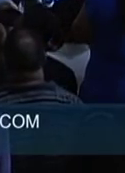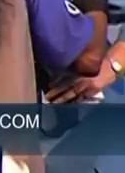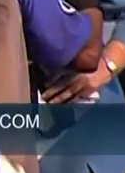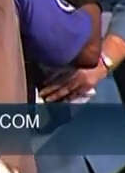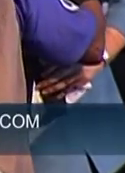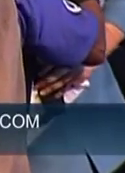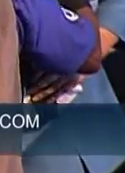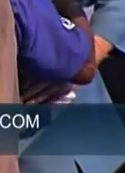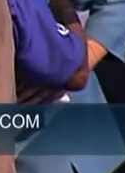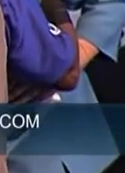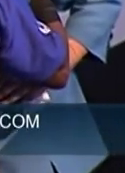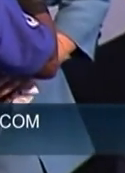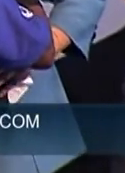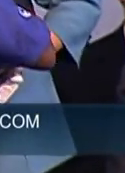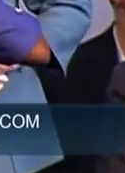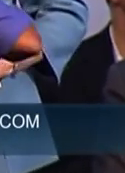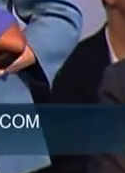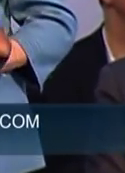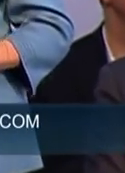Com esse abraço,